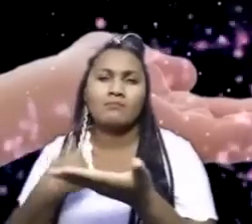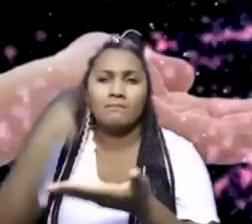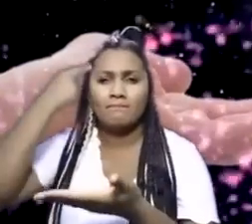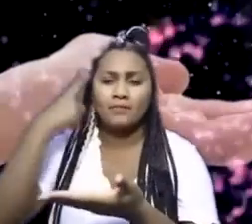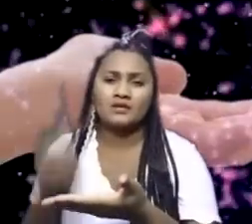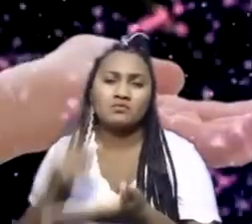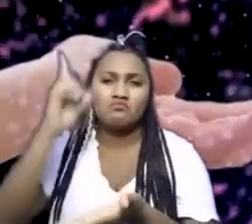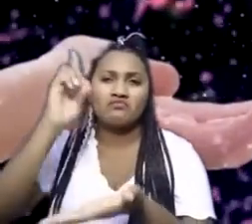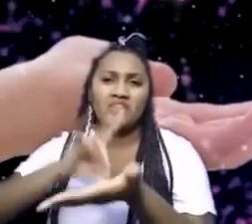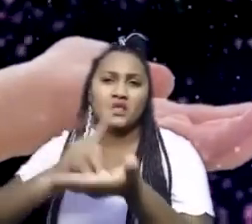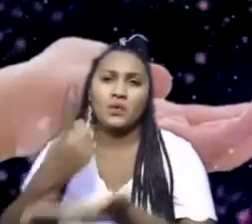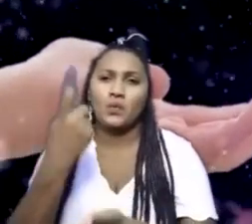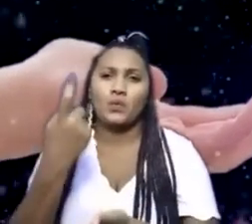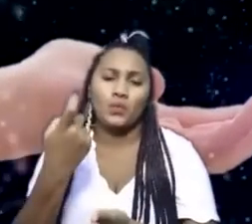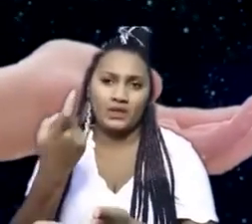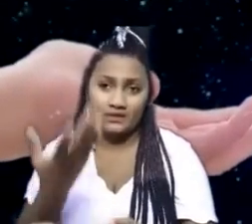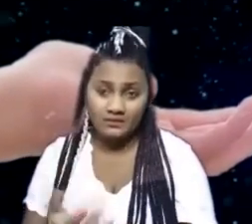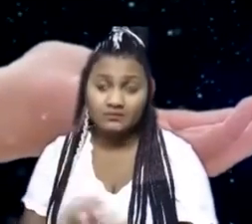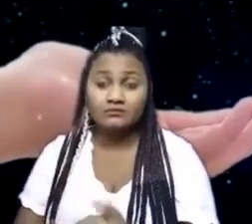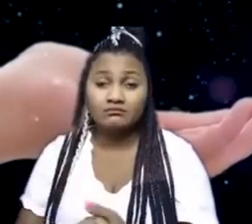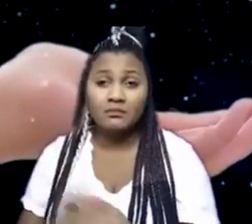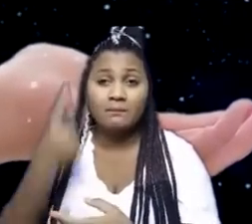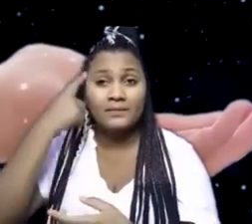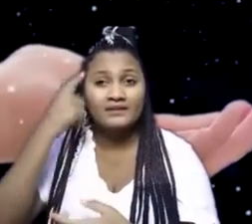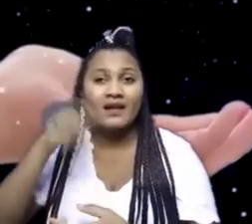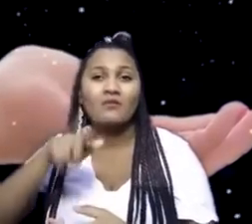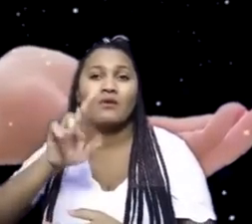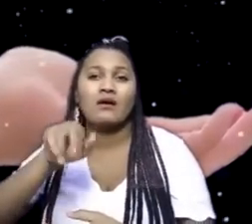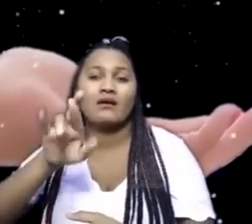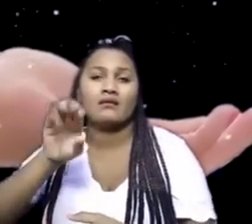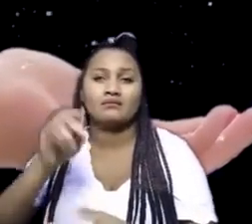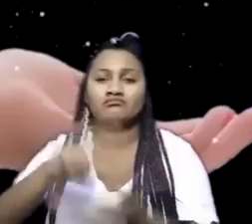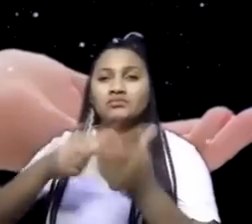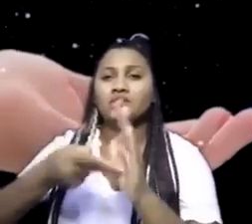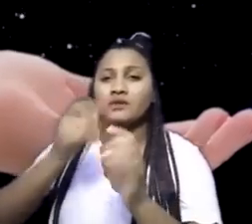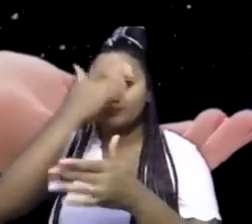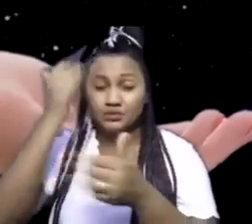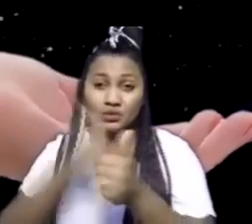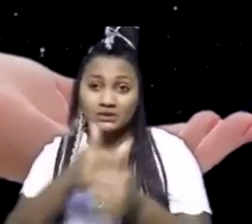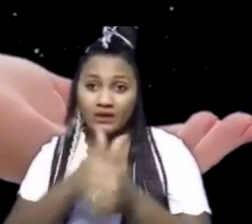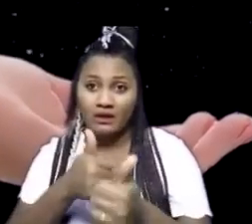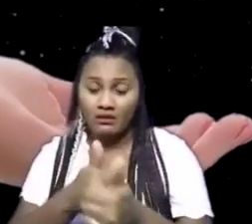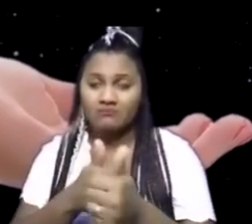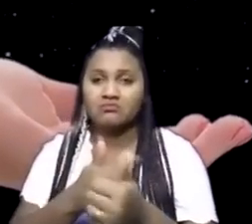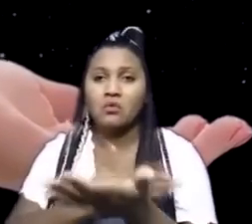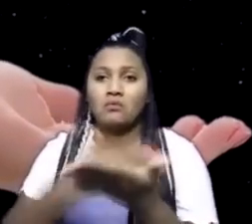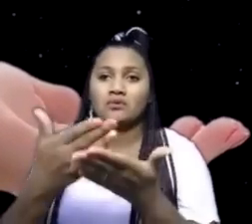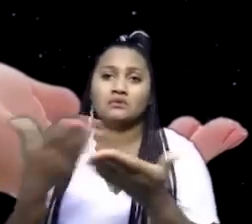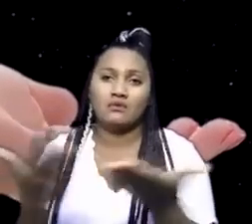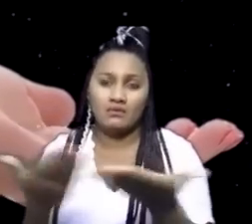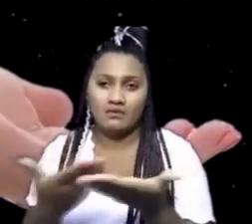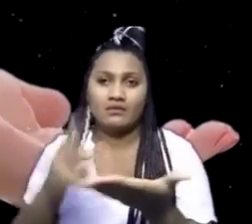universal. O termo Nova Era refere-se à era de Aquários, que, de acordo com seus seguidores, está se iniciando